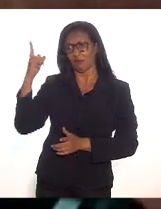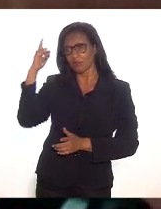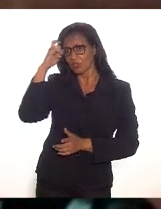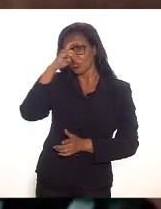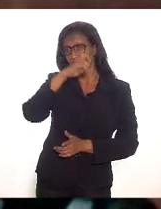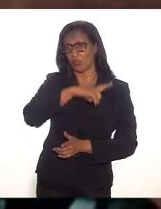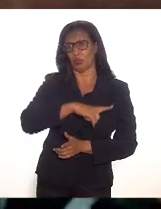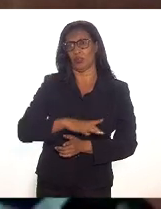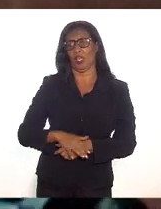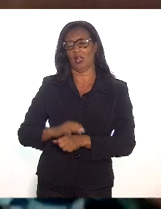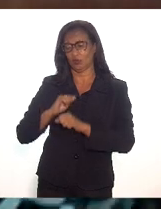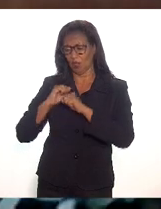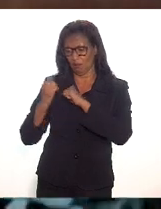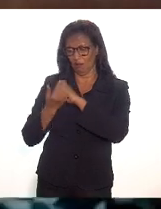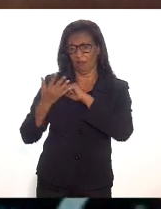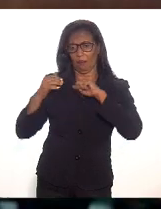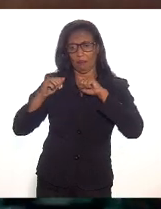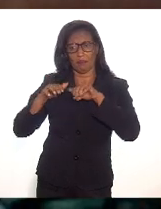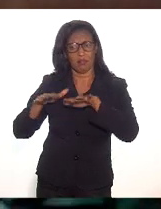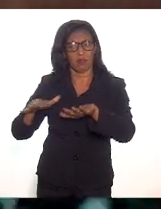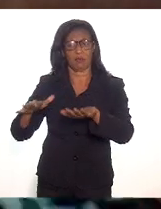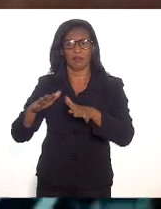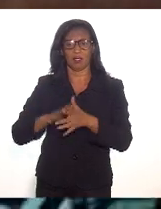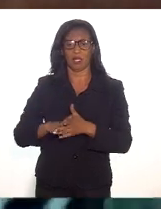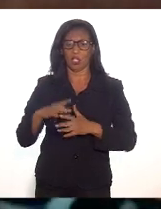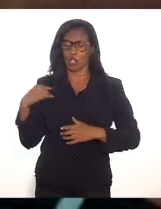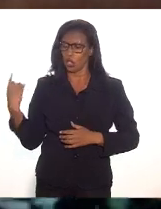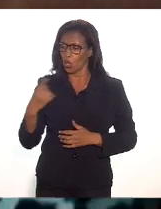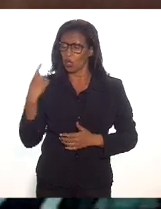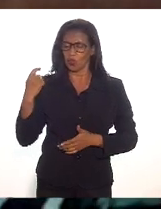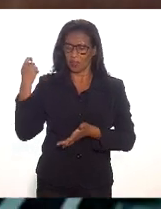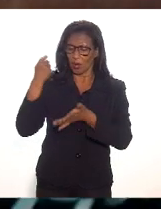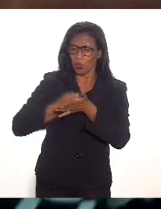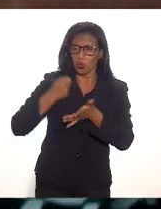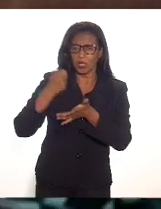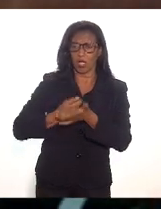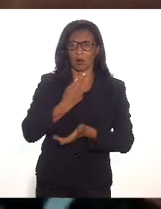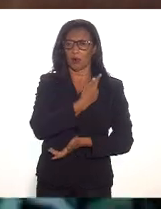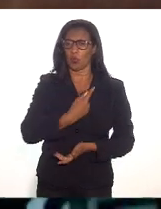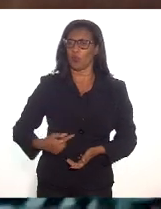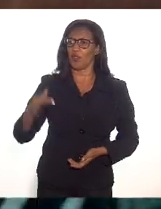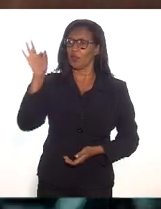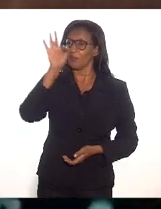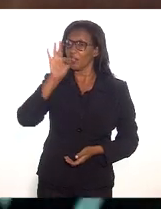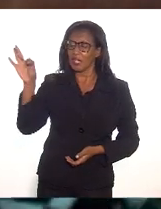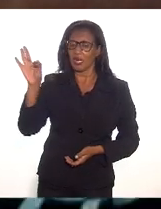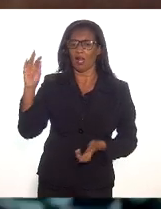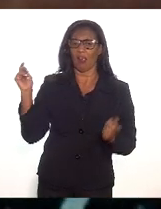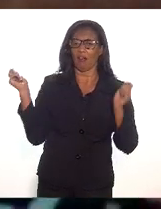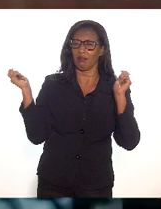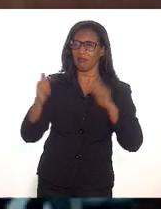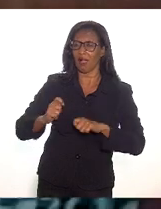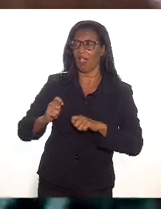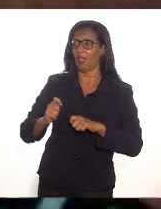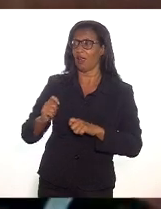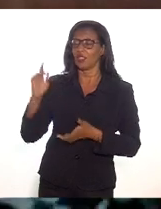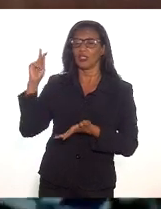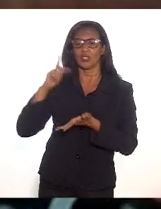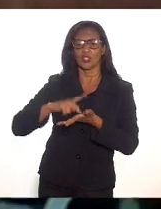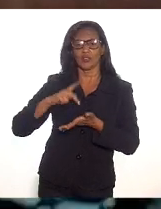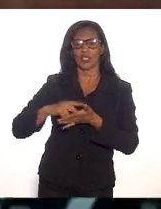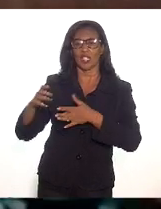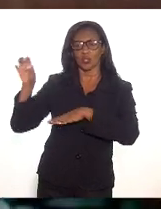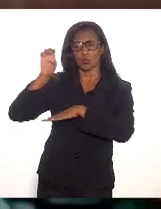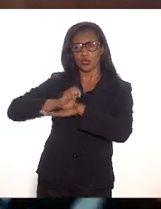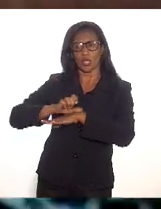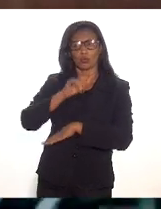em pandemia. Nós deveríamos estar aqui lutando para que o governo federal pudesse, de fato, garantir ao estado do